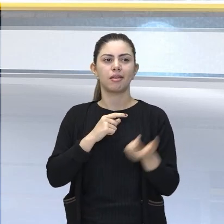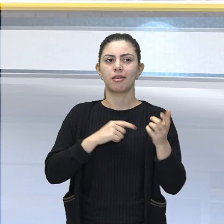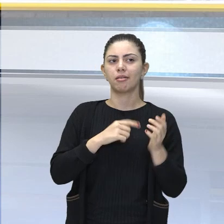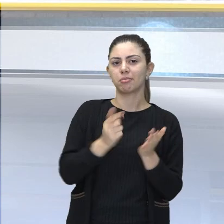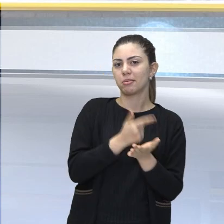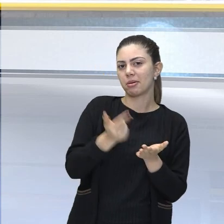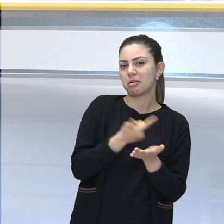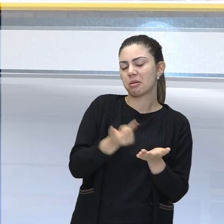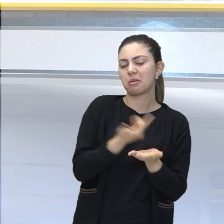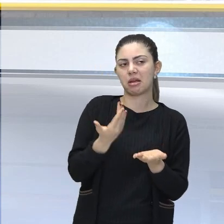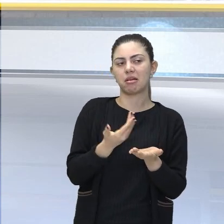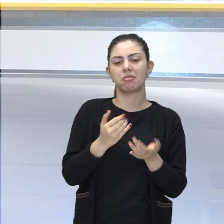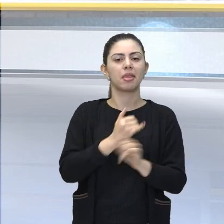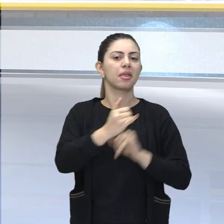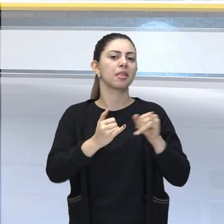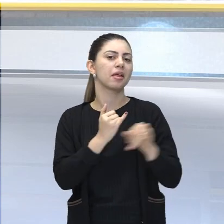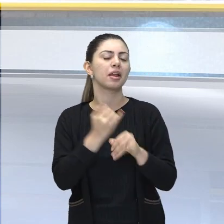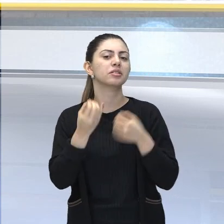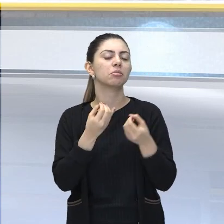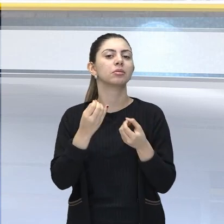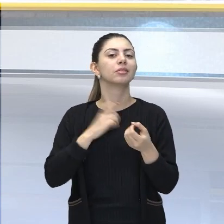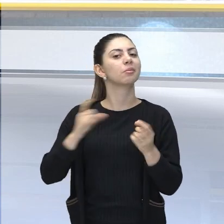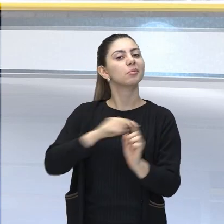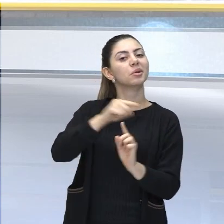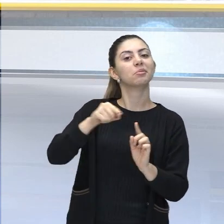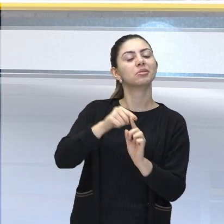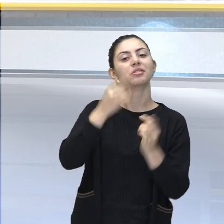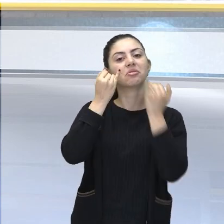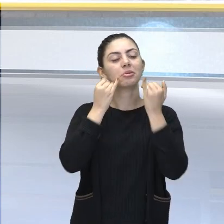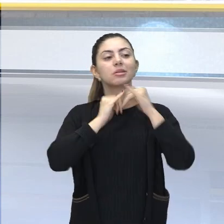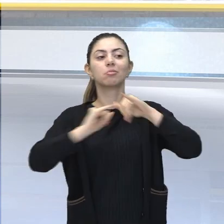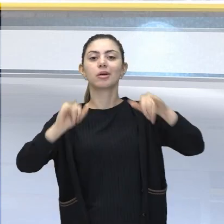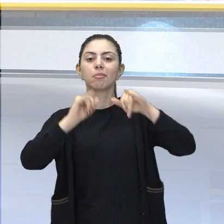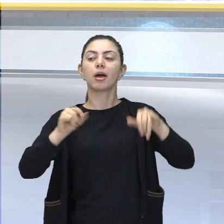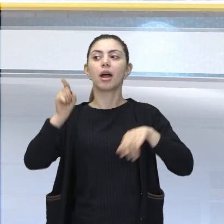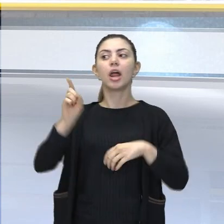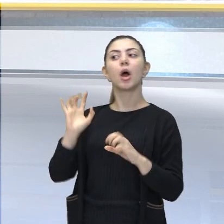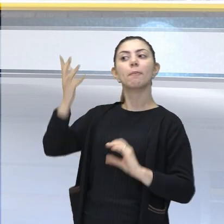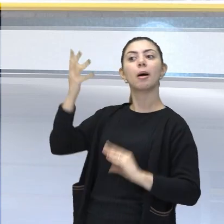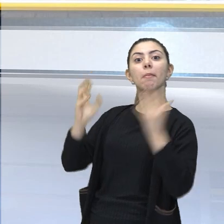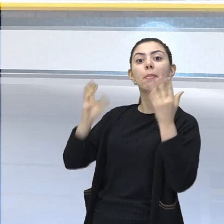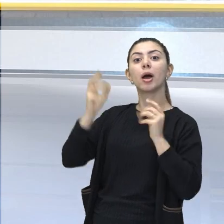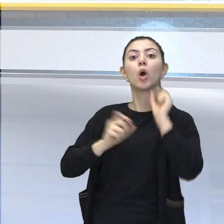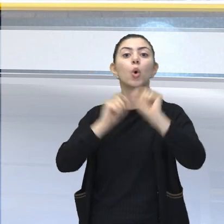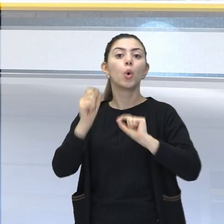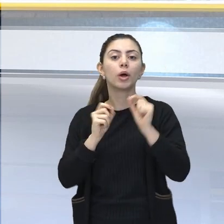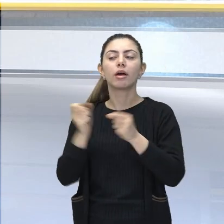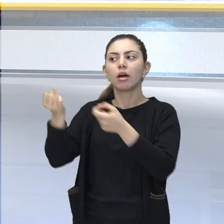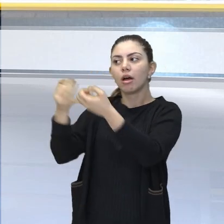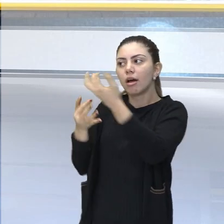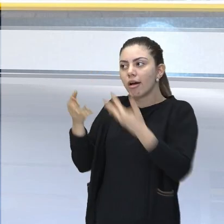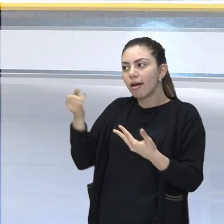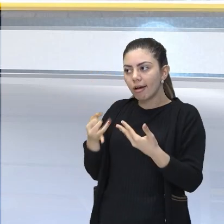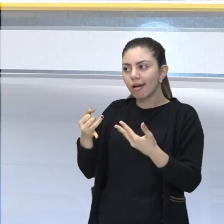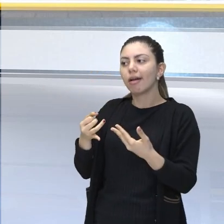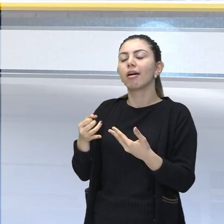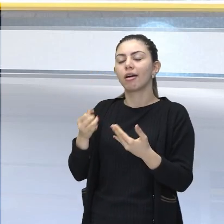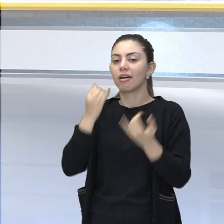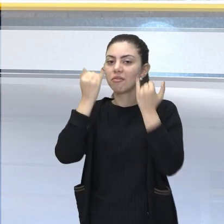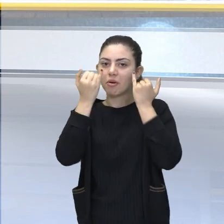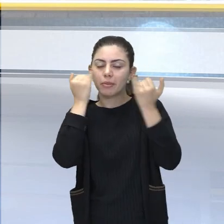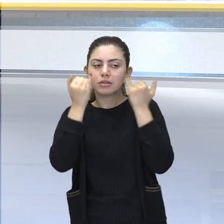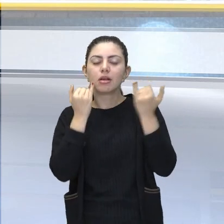internet, o objetivo é sempre informar, para falar para você o que está acontecendo, o relato daquela notícia,